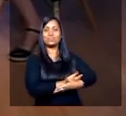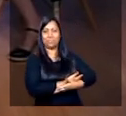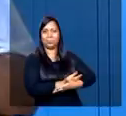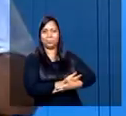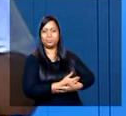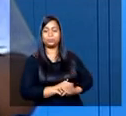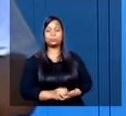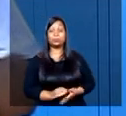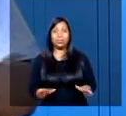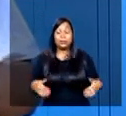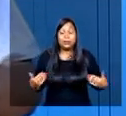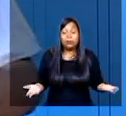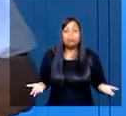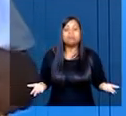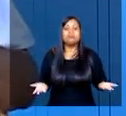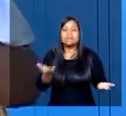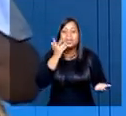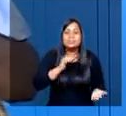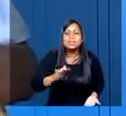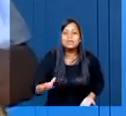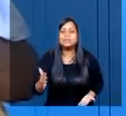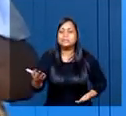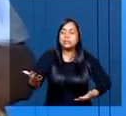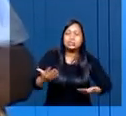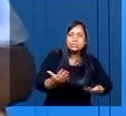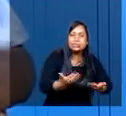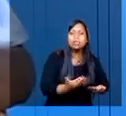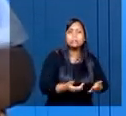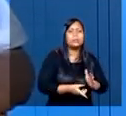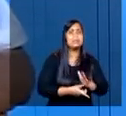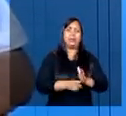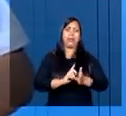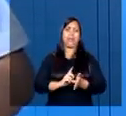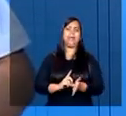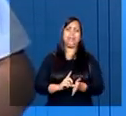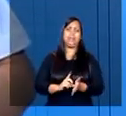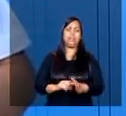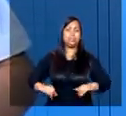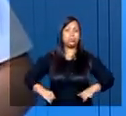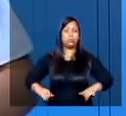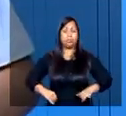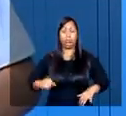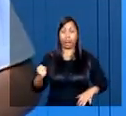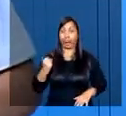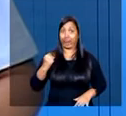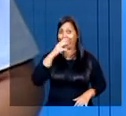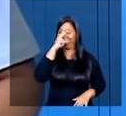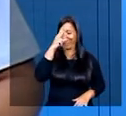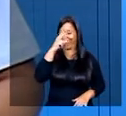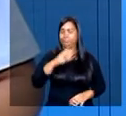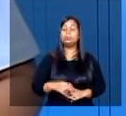segmento. Então, essas crianças têm chego cada vez mais precoce, num nível de sofrimento grande.